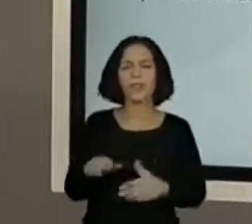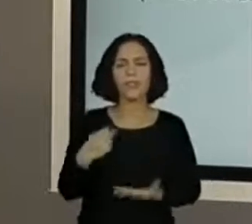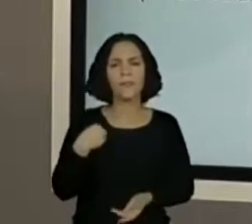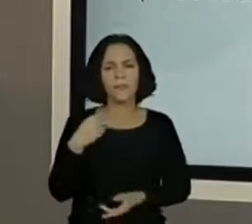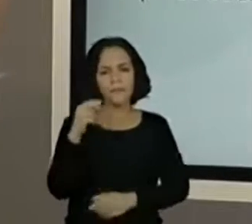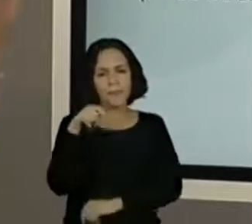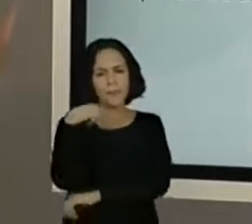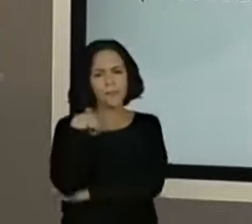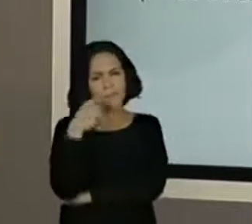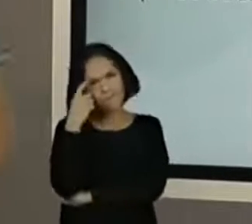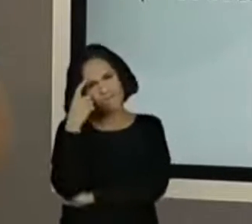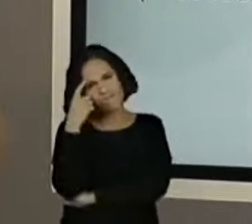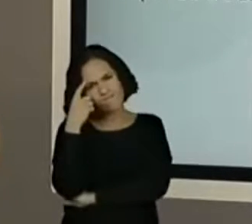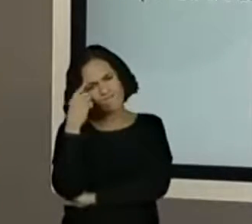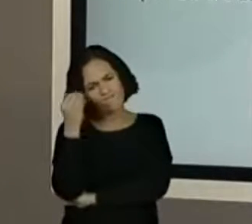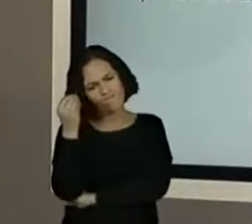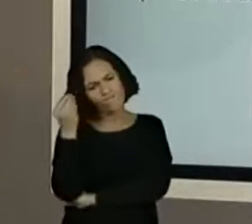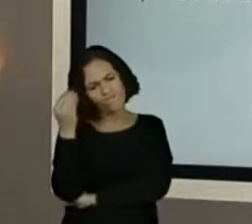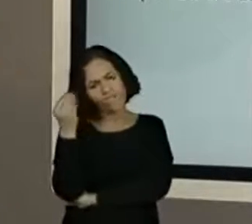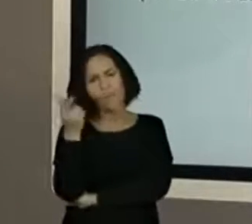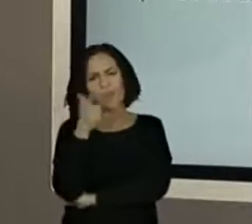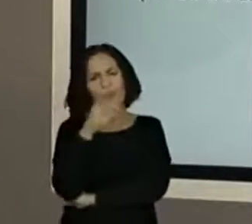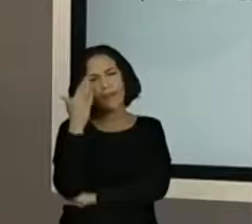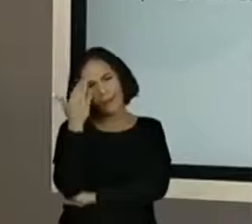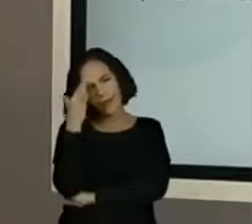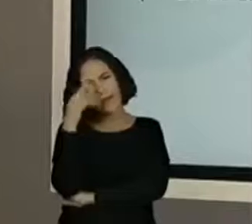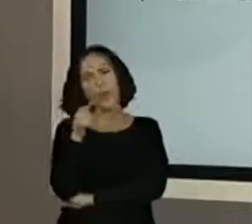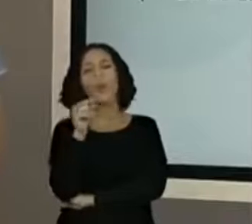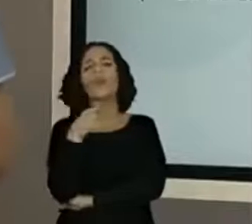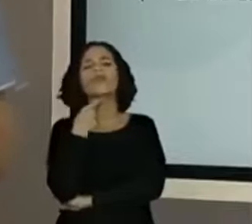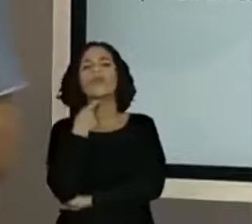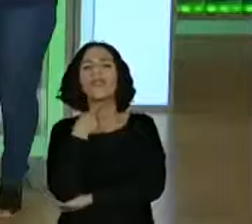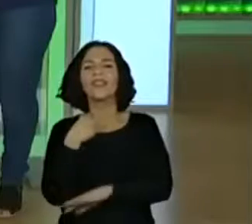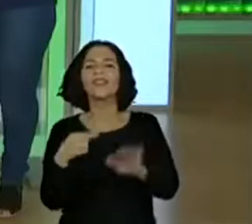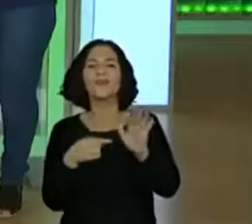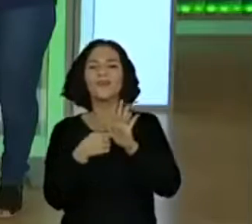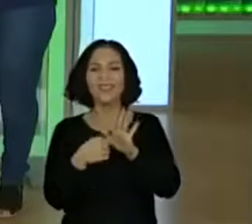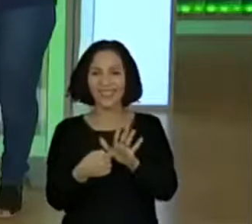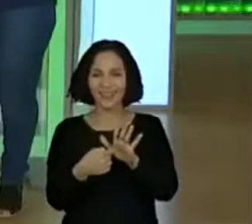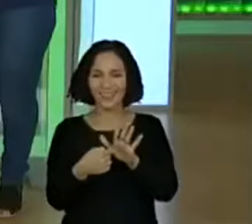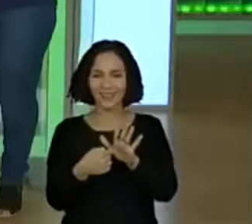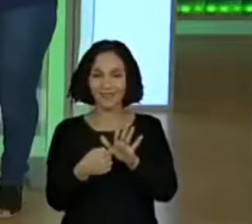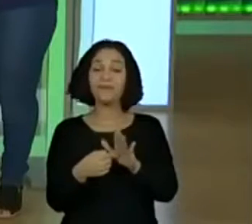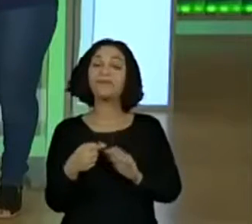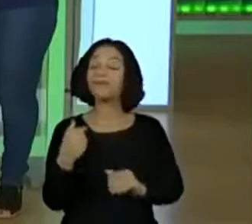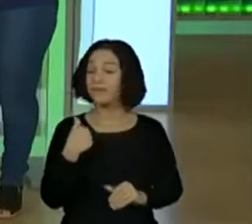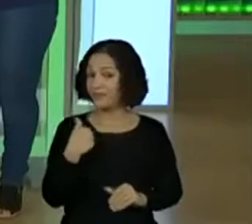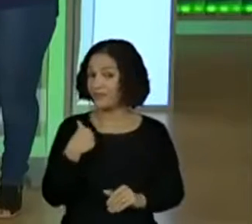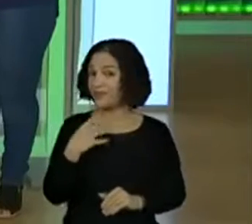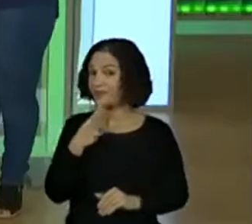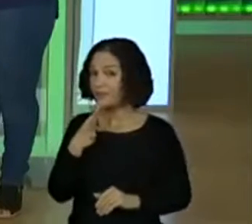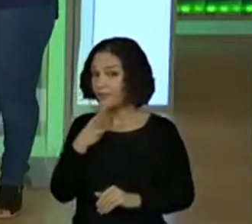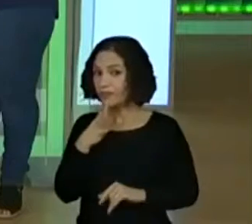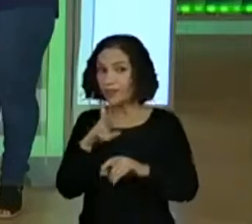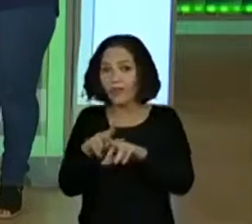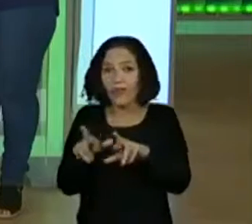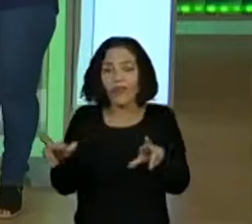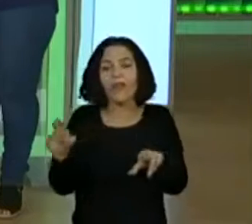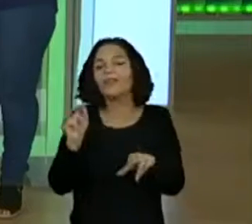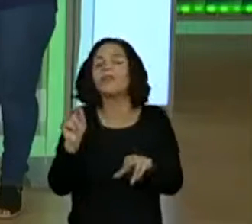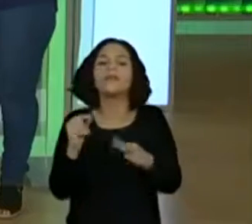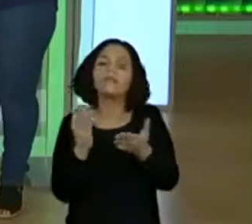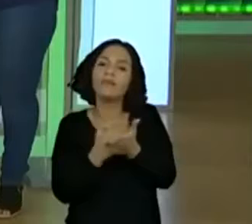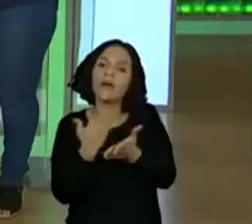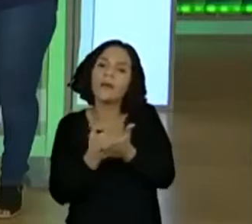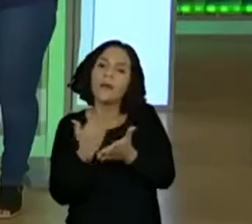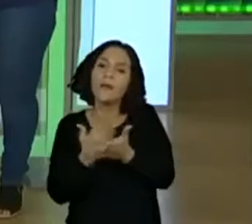ali muitas outras coisas para a gente entender o que o cartunista quis passar para a gente. E eu conheço bastante pessoas, professora Kelly, que quando tem acesso ao gibi, primeira